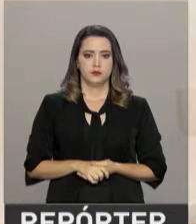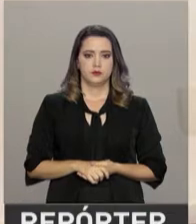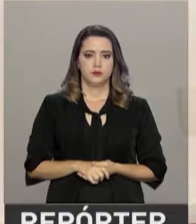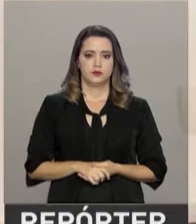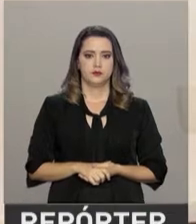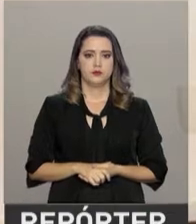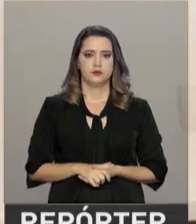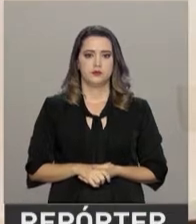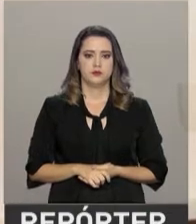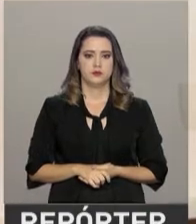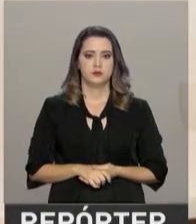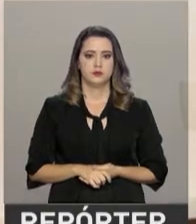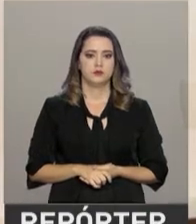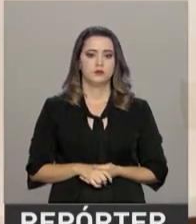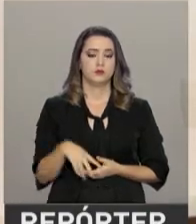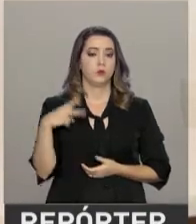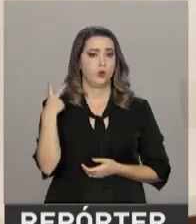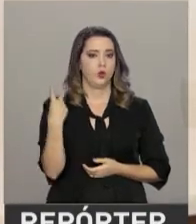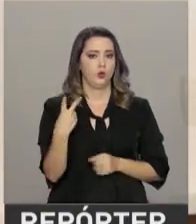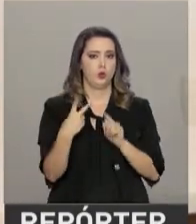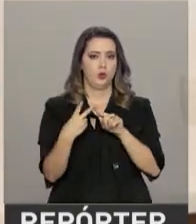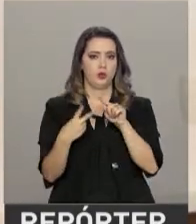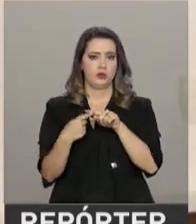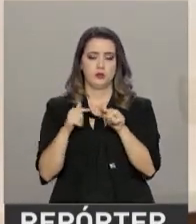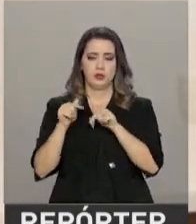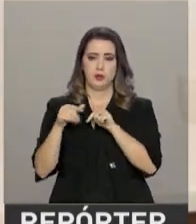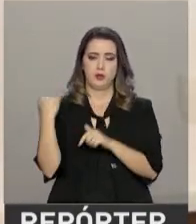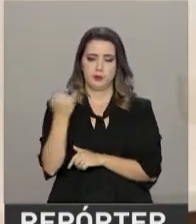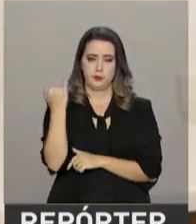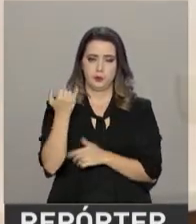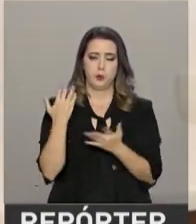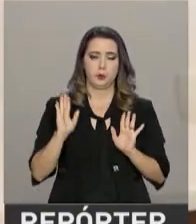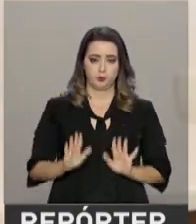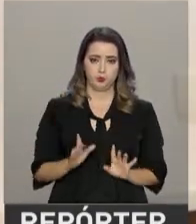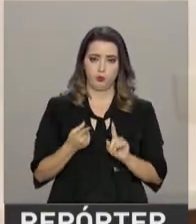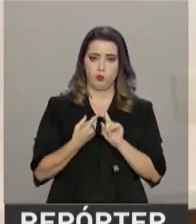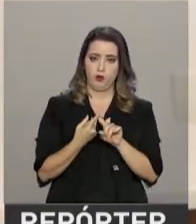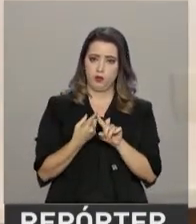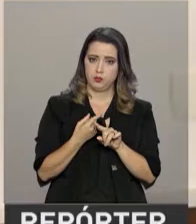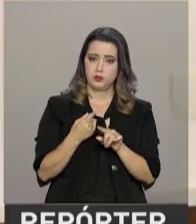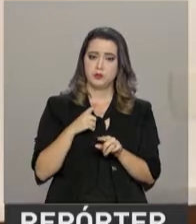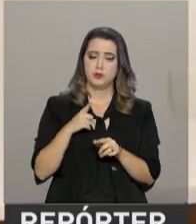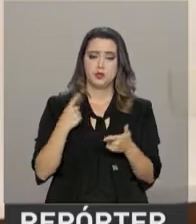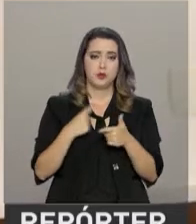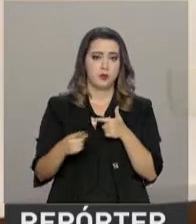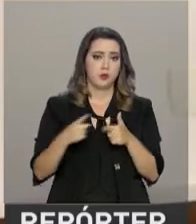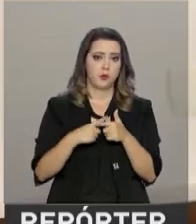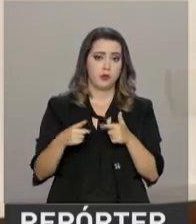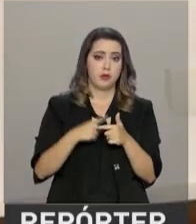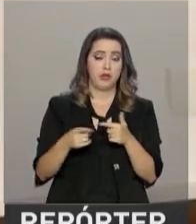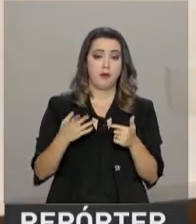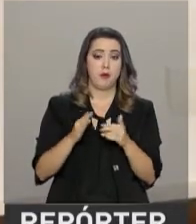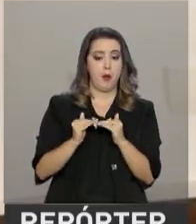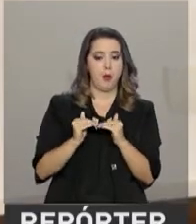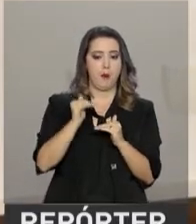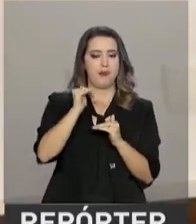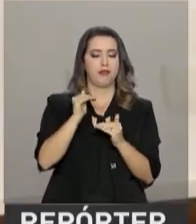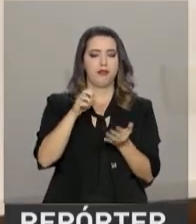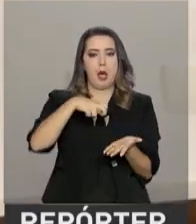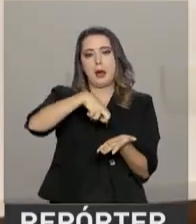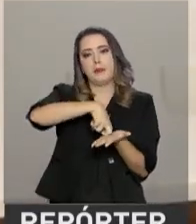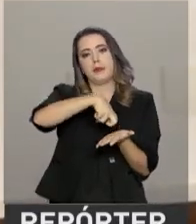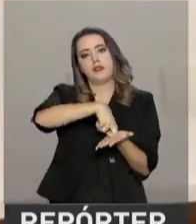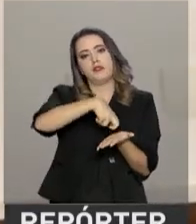e duas medidas importantes foram tomadas uma primeira é que há um agravamento da pena ou seja aumenta a pena